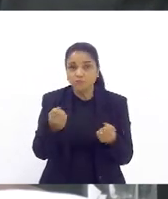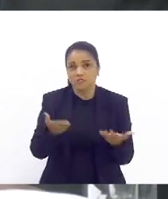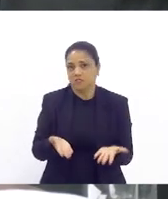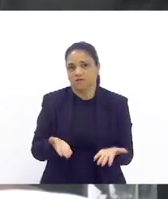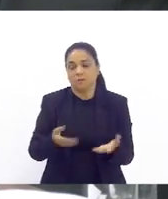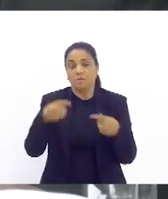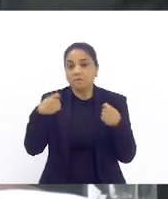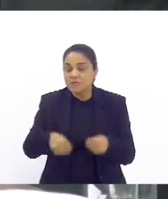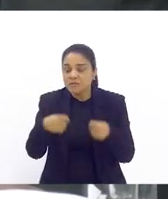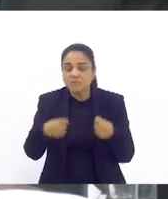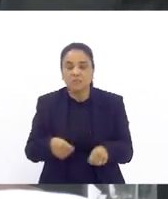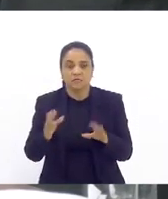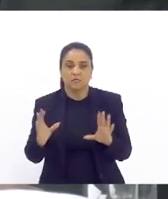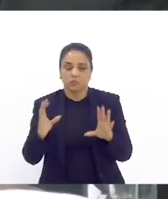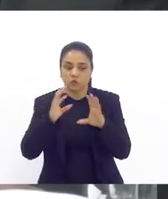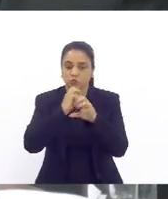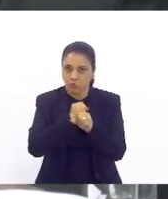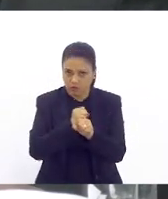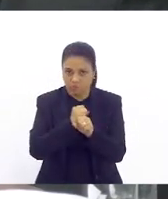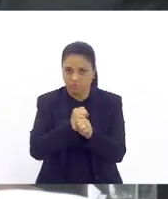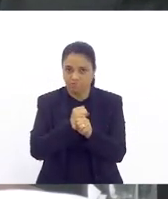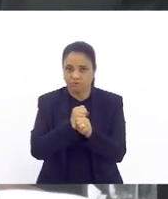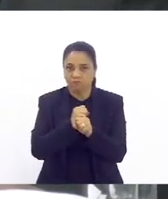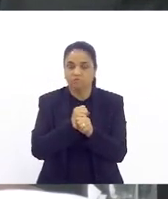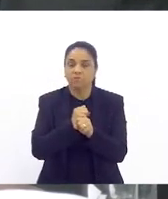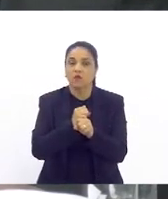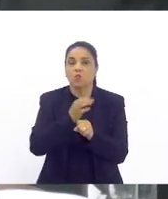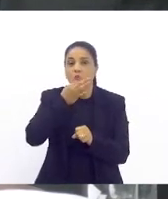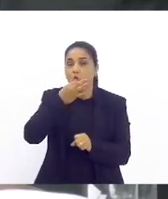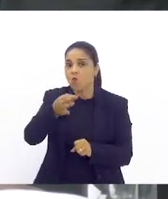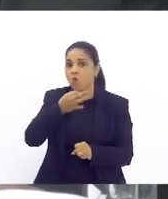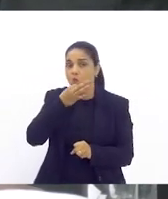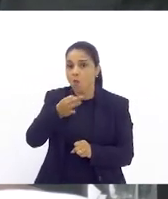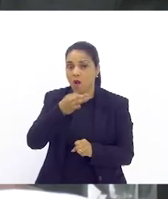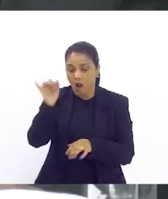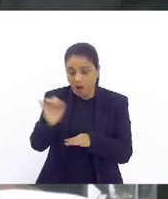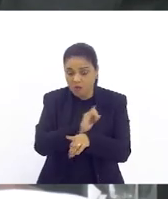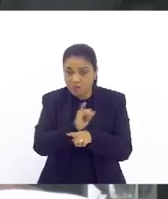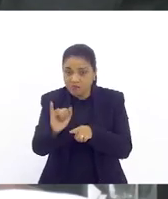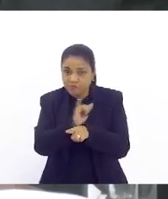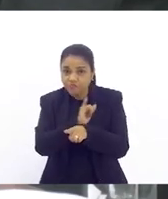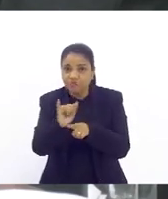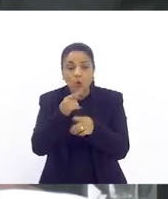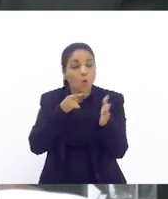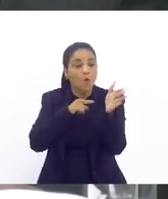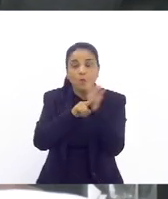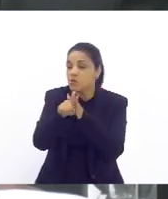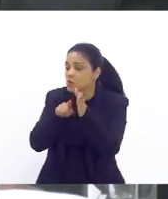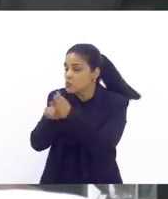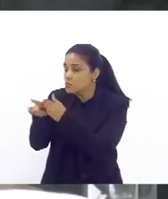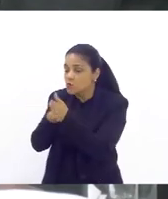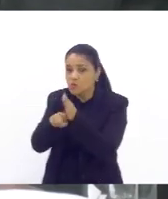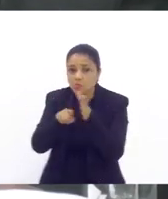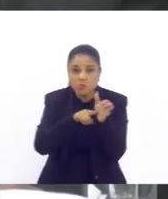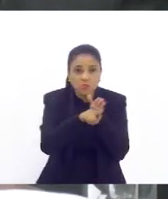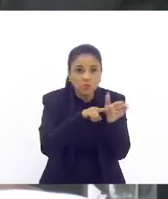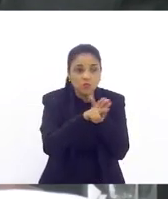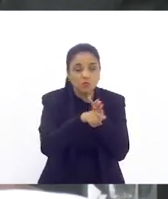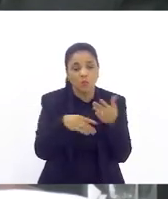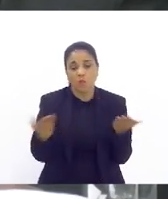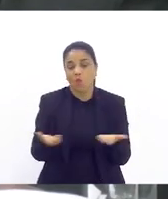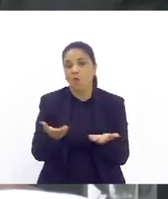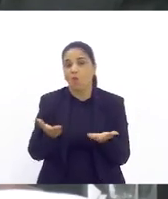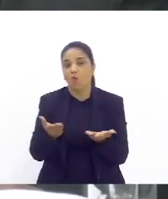que já eu acho que foi o grande argumento eu pergunto aos senhores e as senhoras presentes